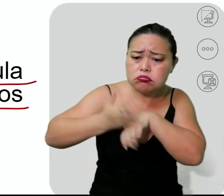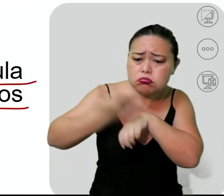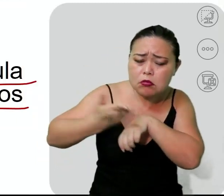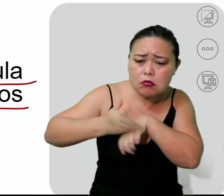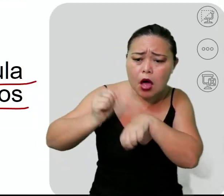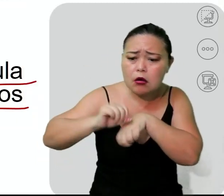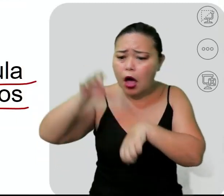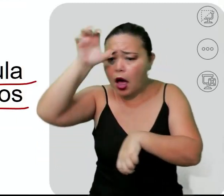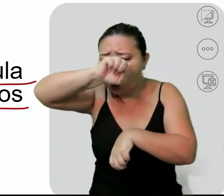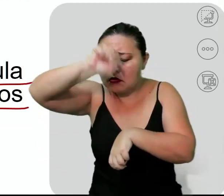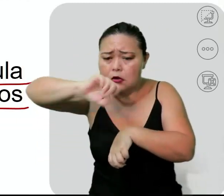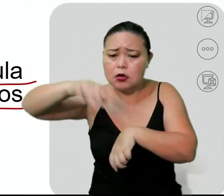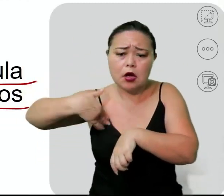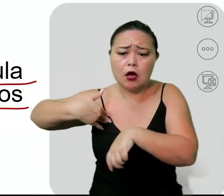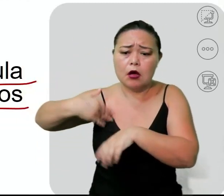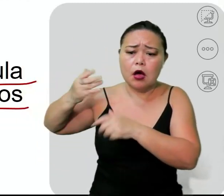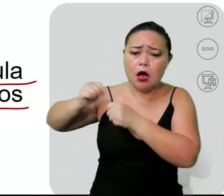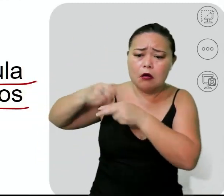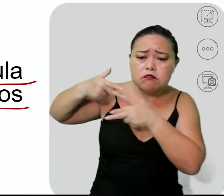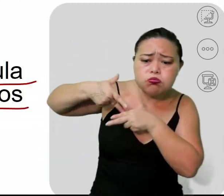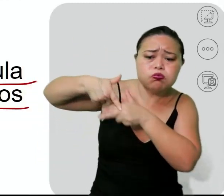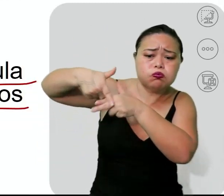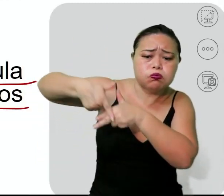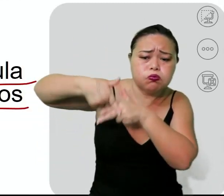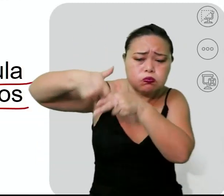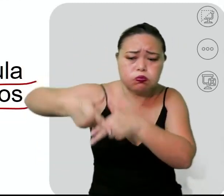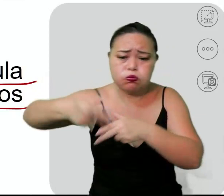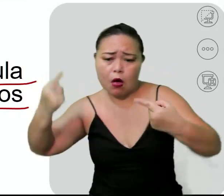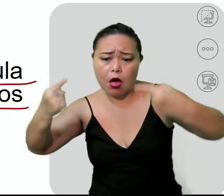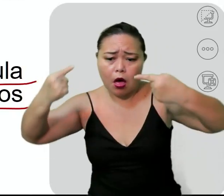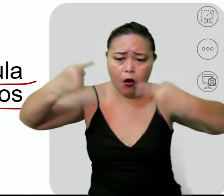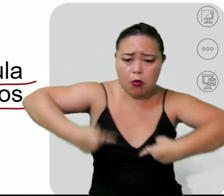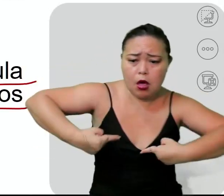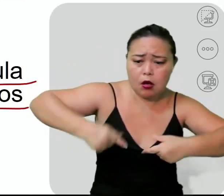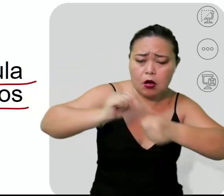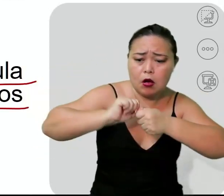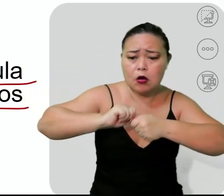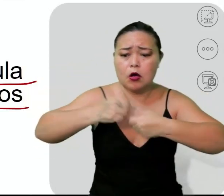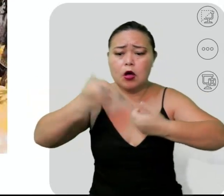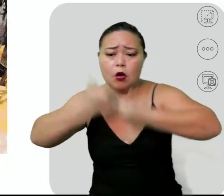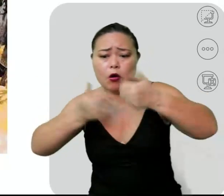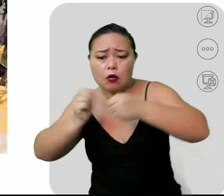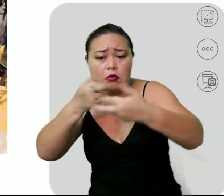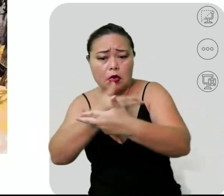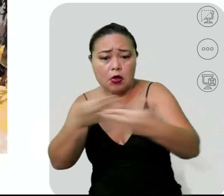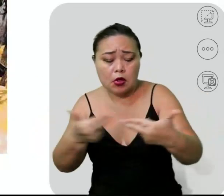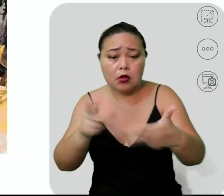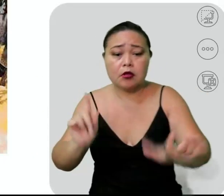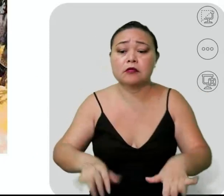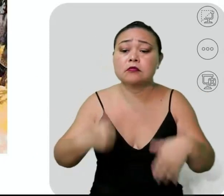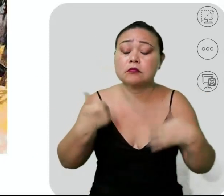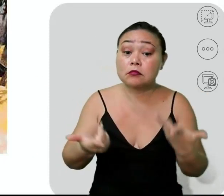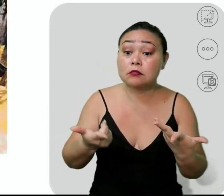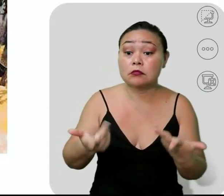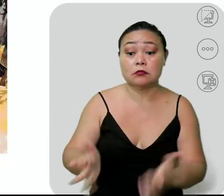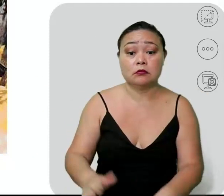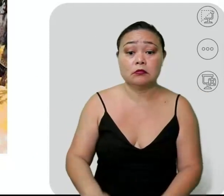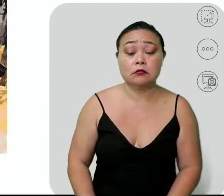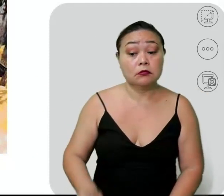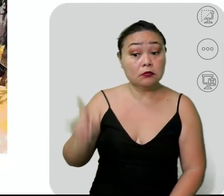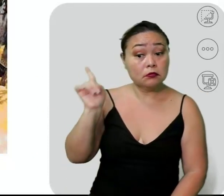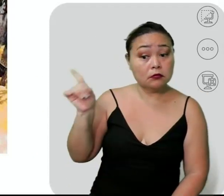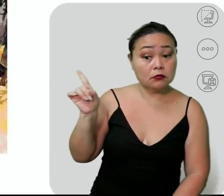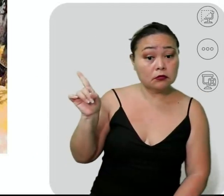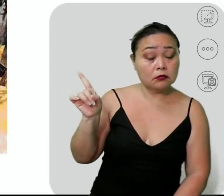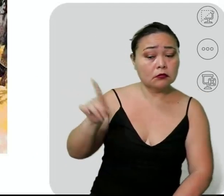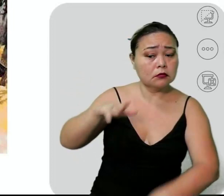habilidade que eles aprenderam nas cavalgadas, nas competições, no esporte e etc. E aí é